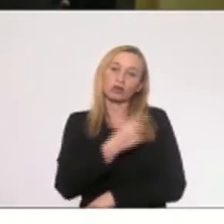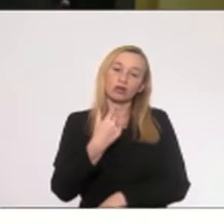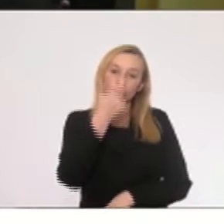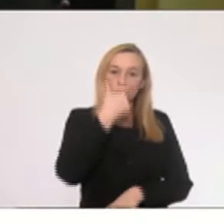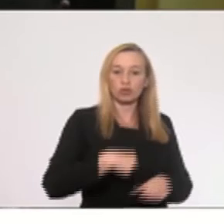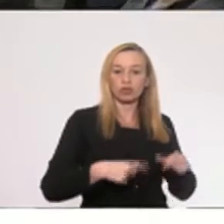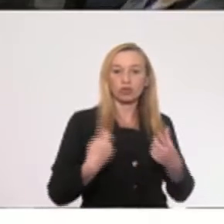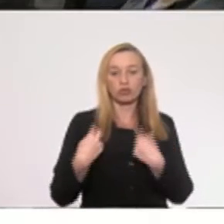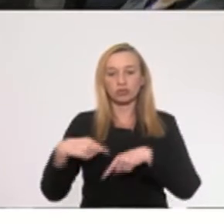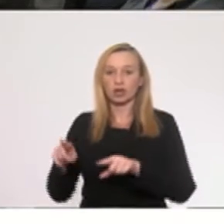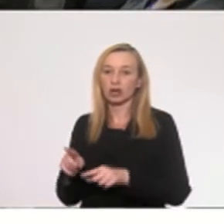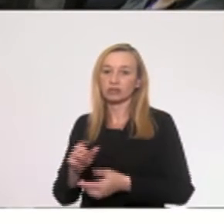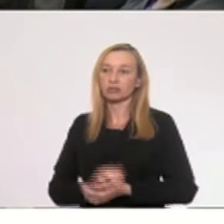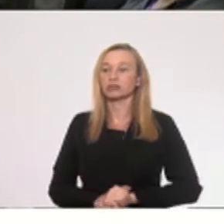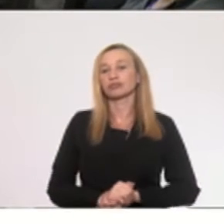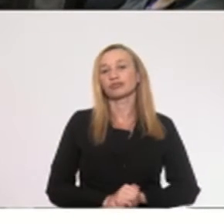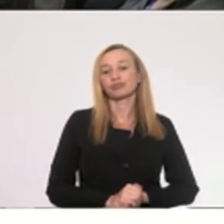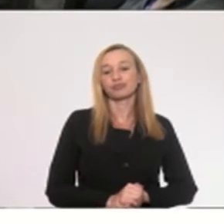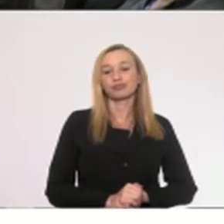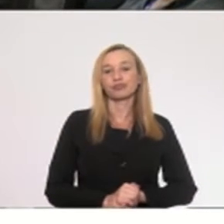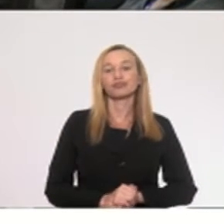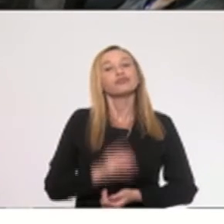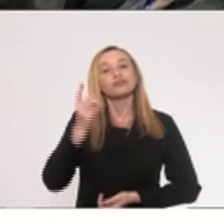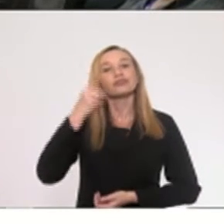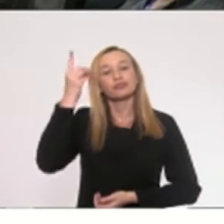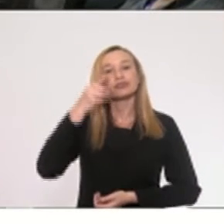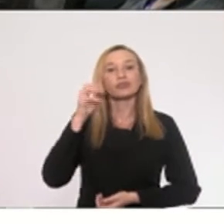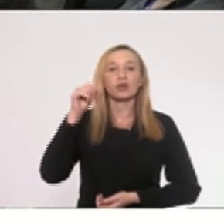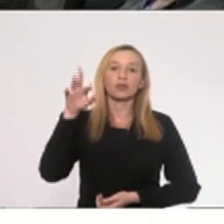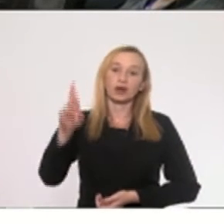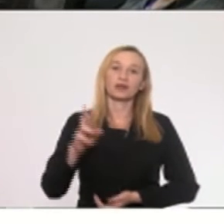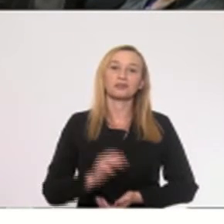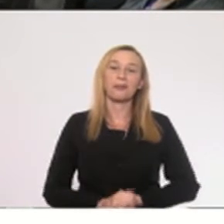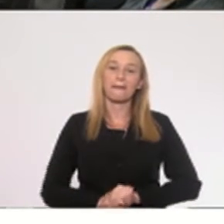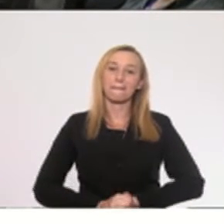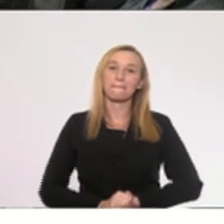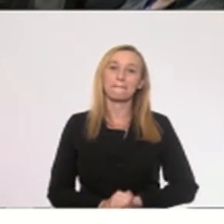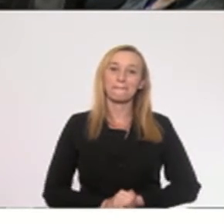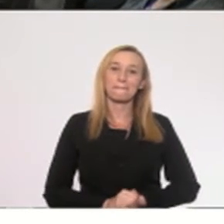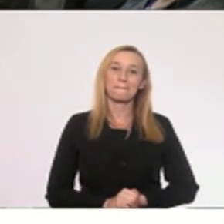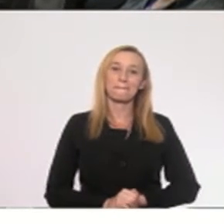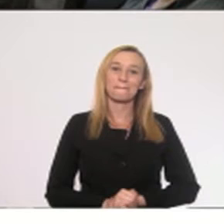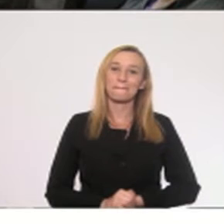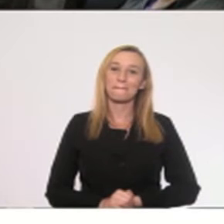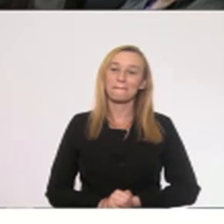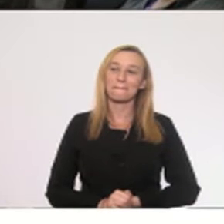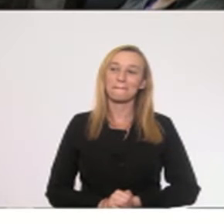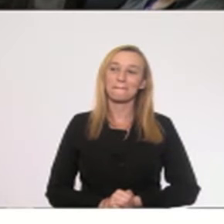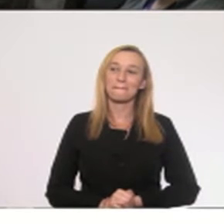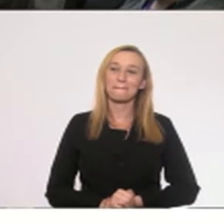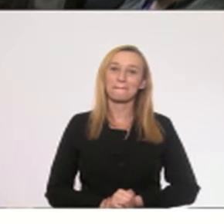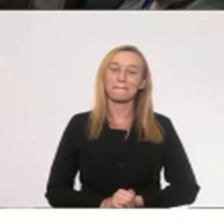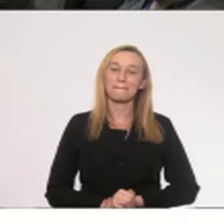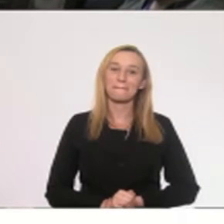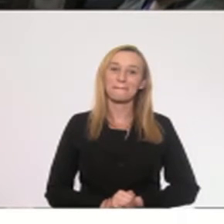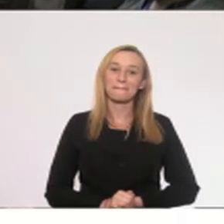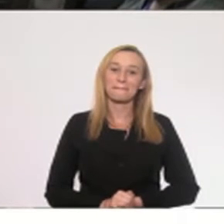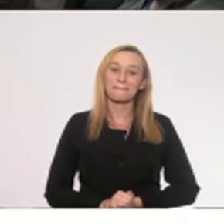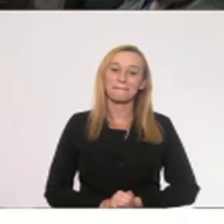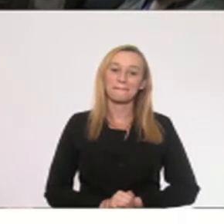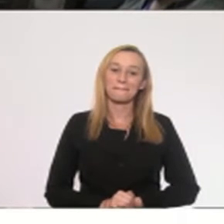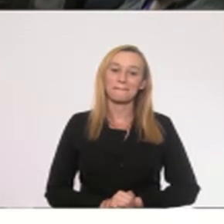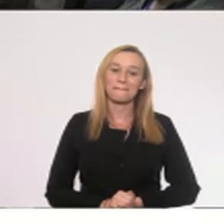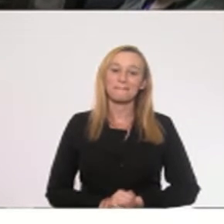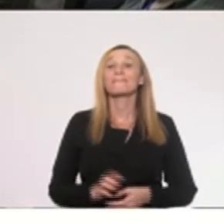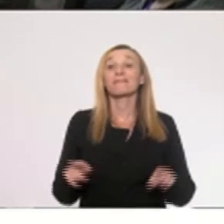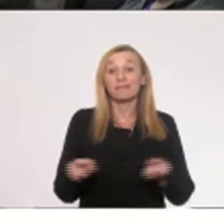Para discutir, deputado Liomar. É um negócio assim que me deixa, de certa forma, até perplexo, né? Também o pessoal que